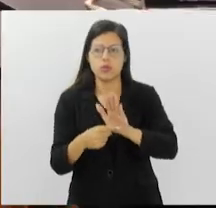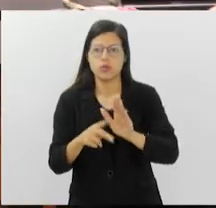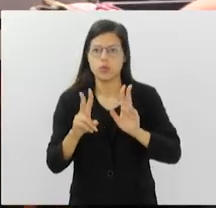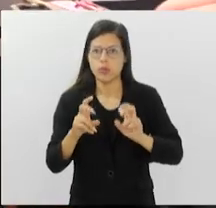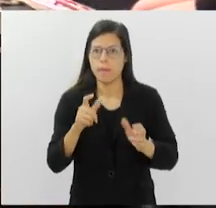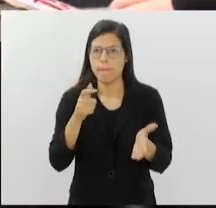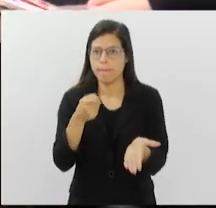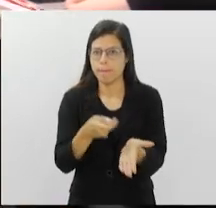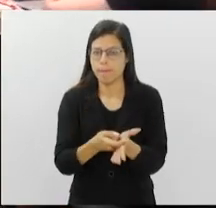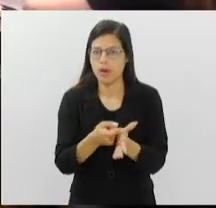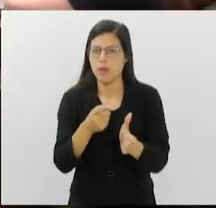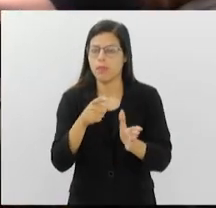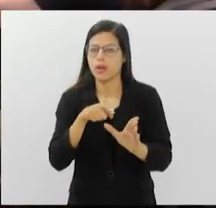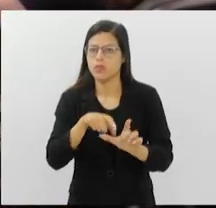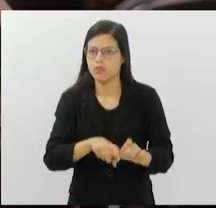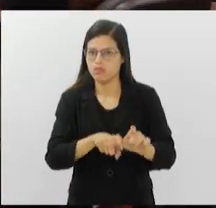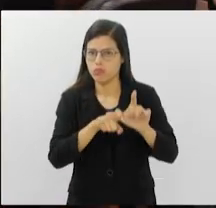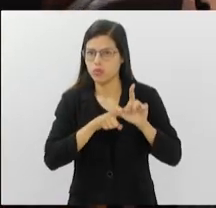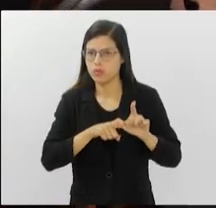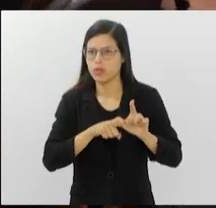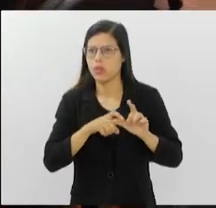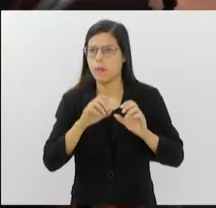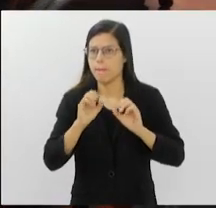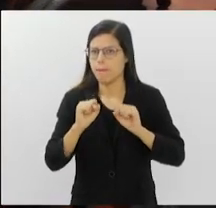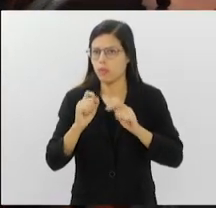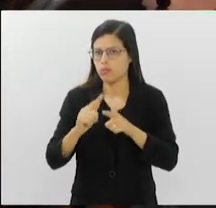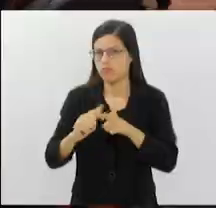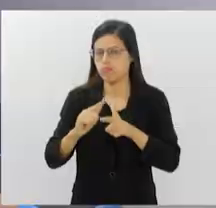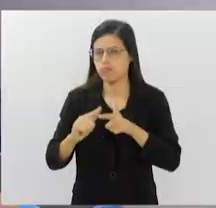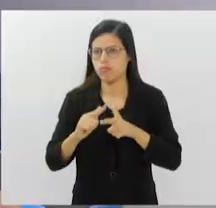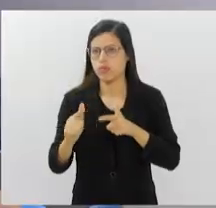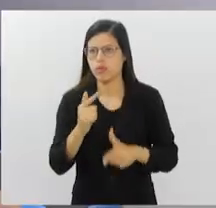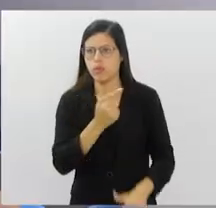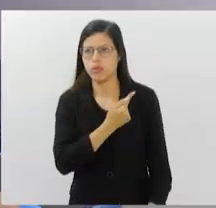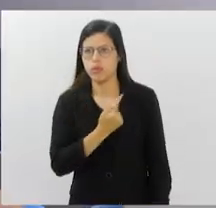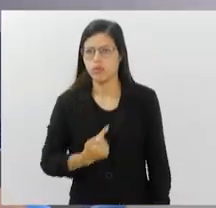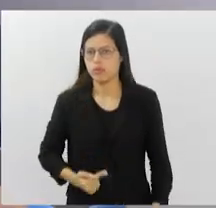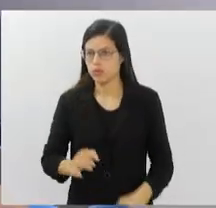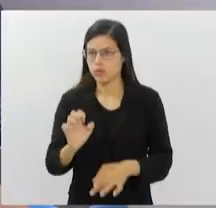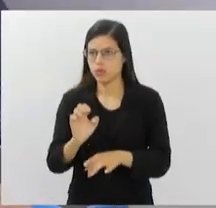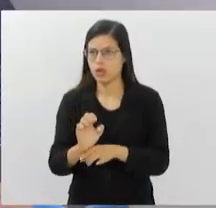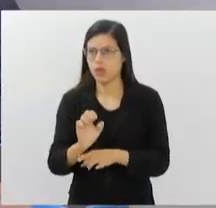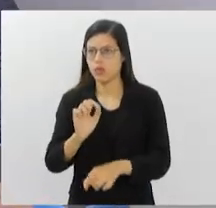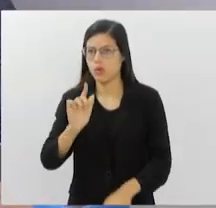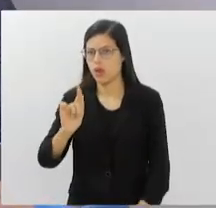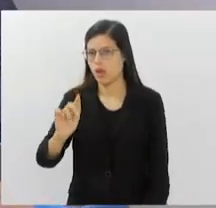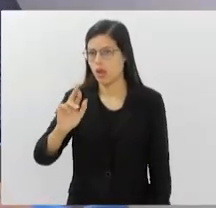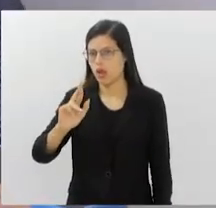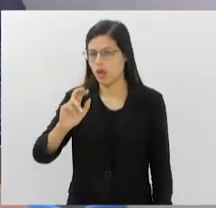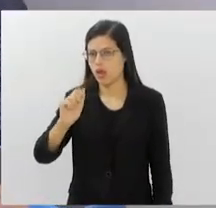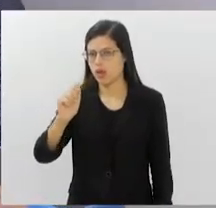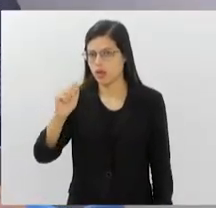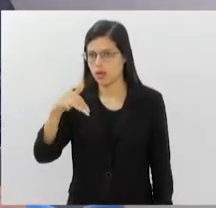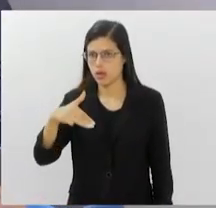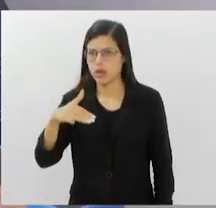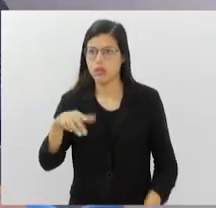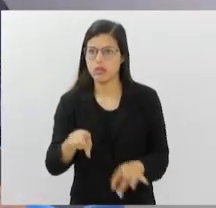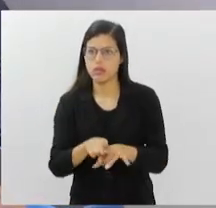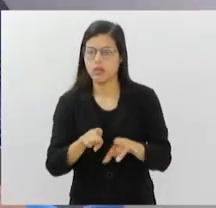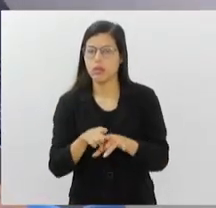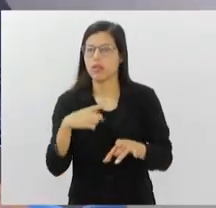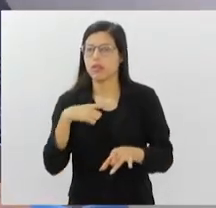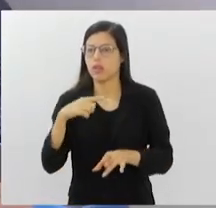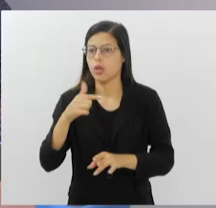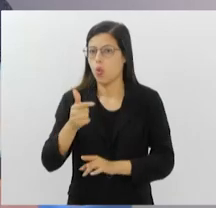que podem resultar em um rombo bilionário nos cofres do governo do estado. A GRAM, ela majora uma outra gratificação,